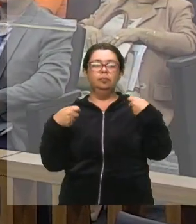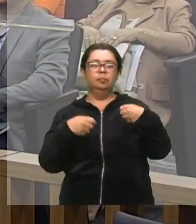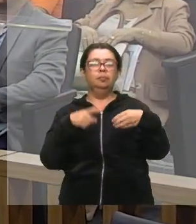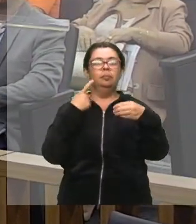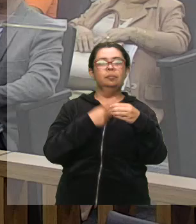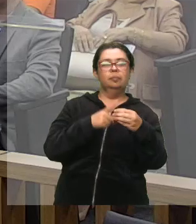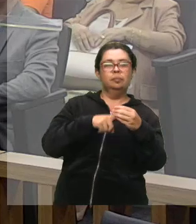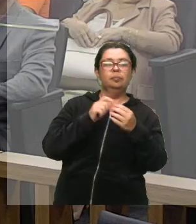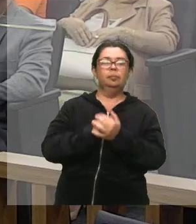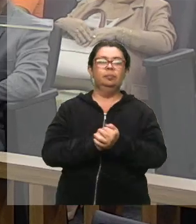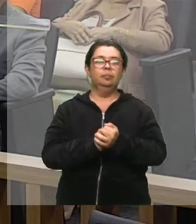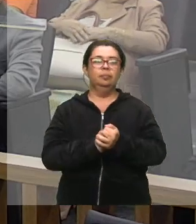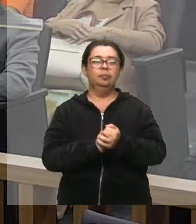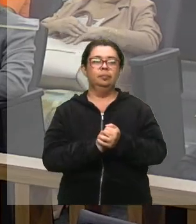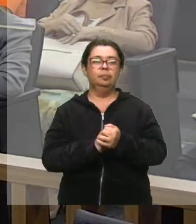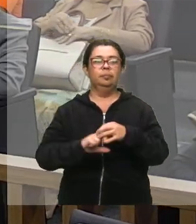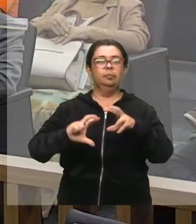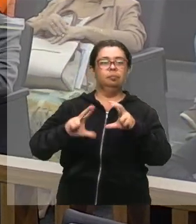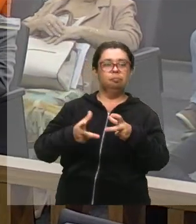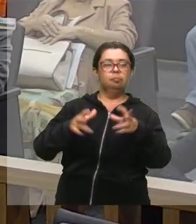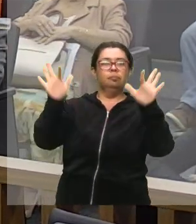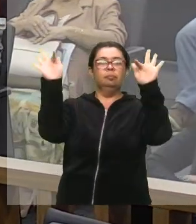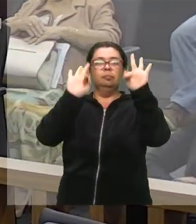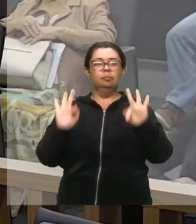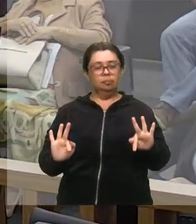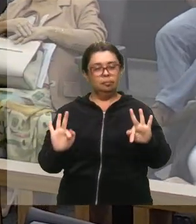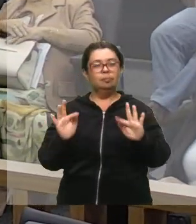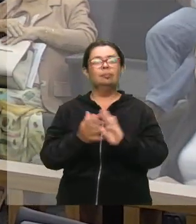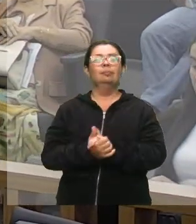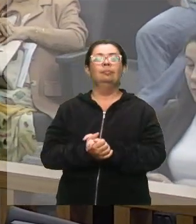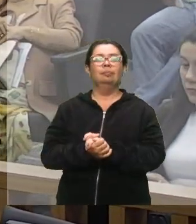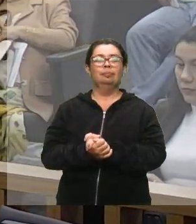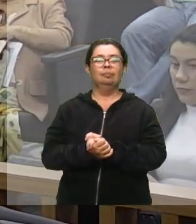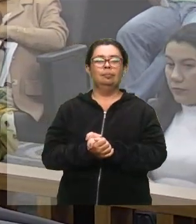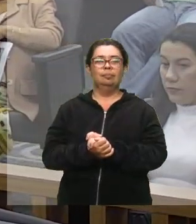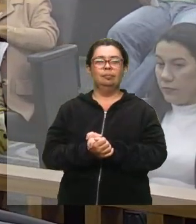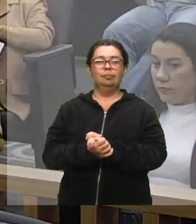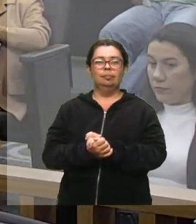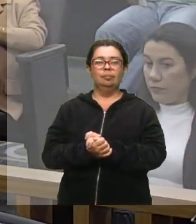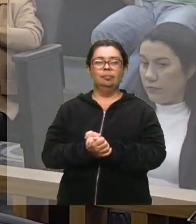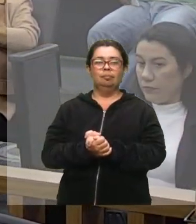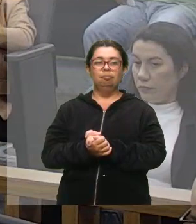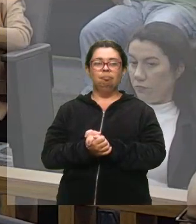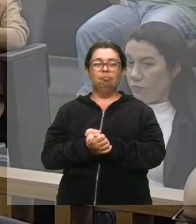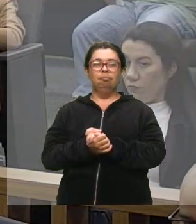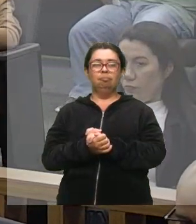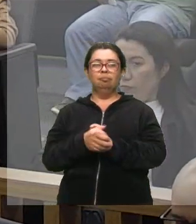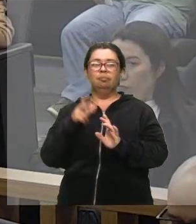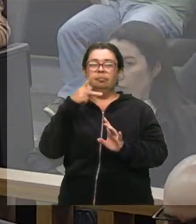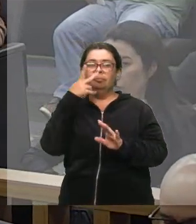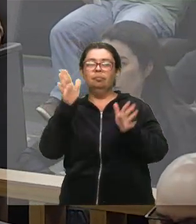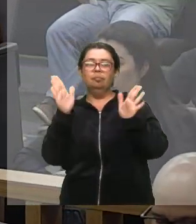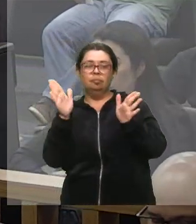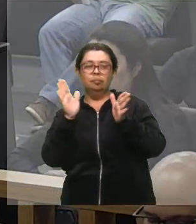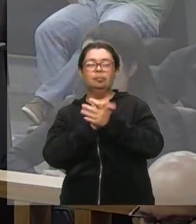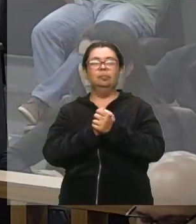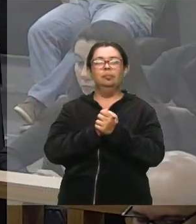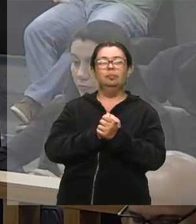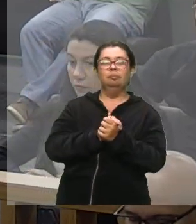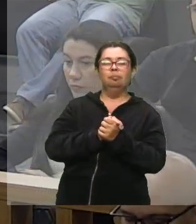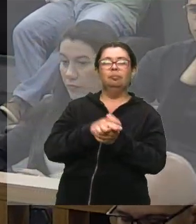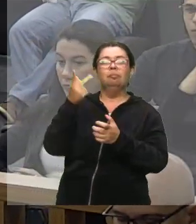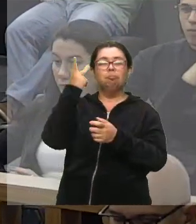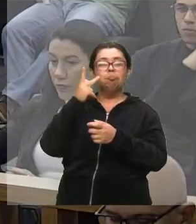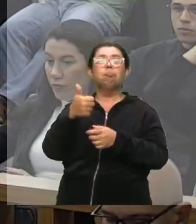cidade. Então, a Câmara fica muito feliz, tenho certeza que posso falar em nome dos 15 vereadores, de ver uma audiência assim,